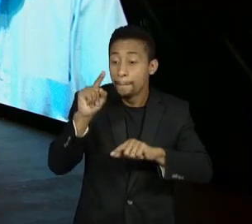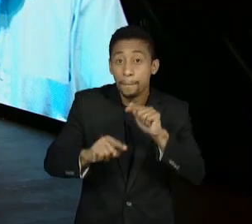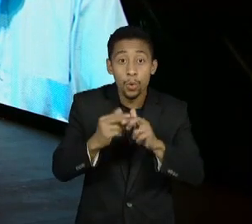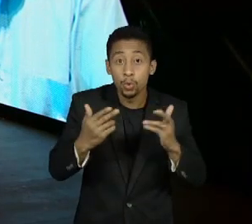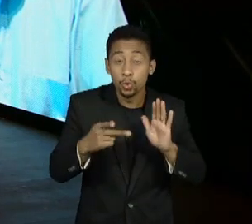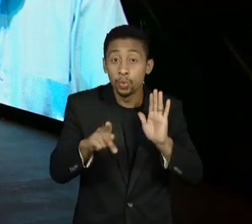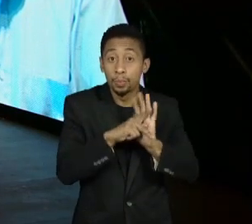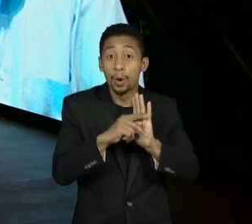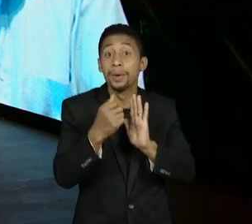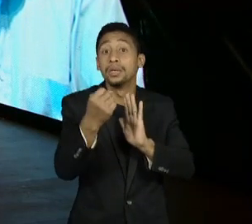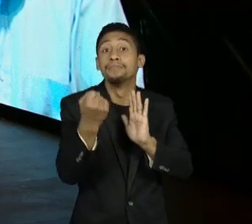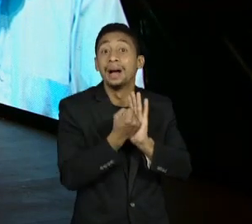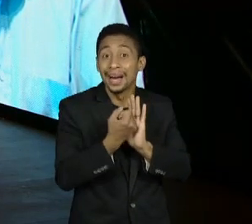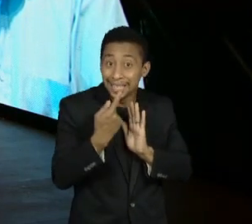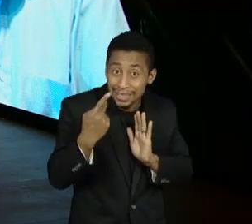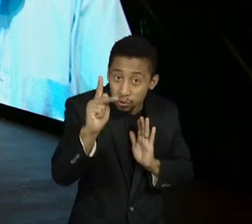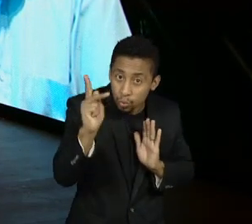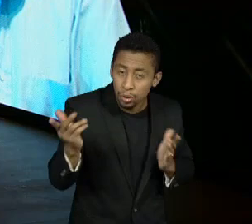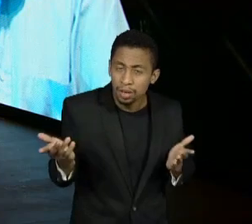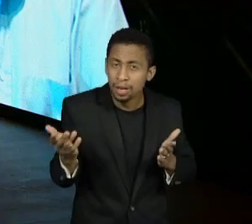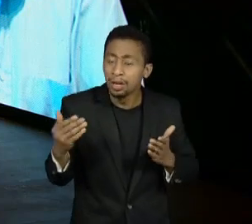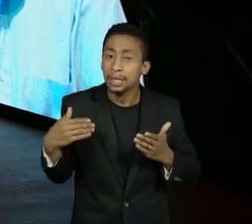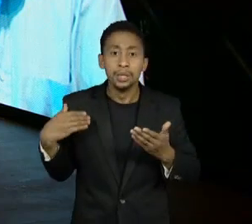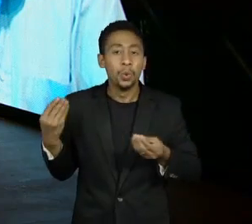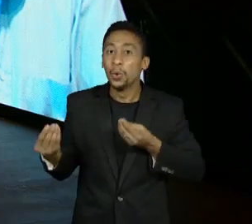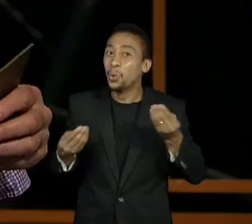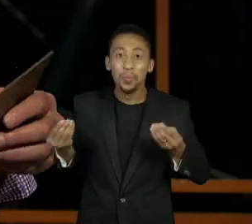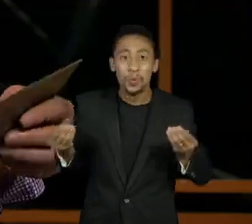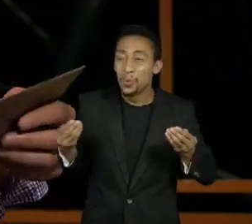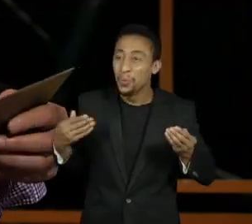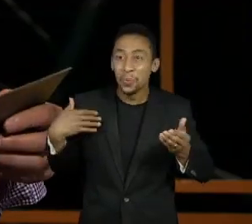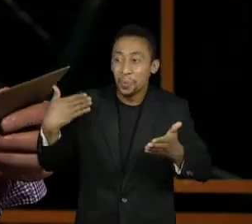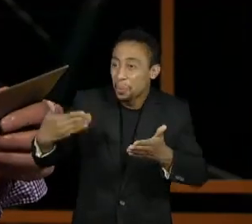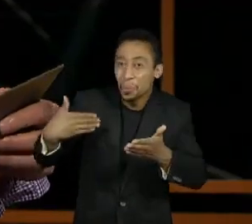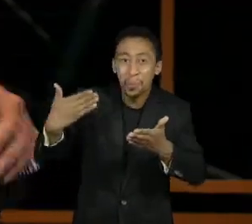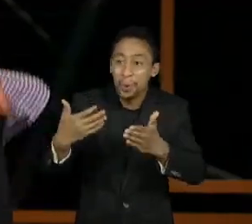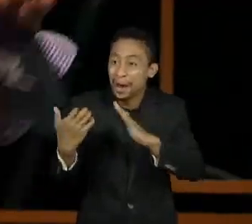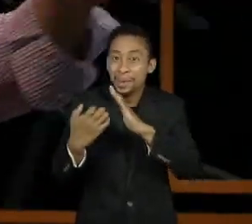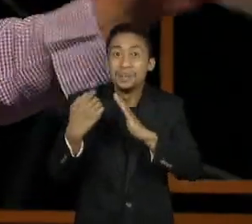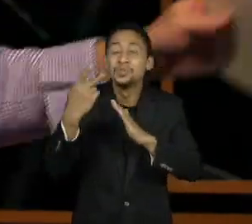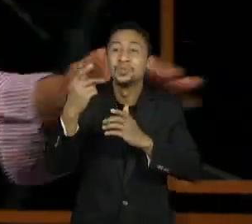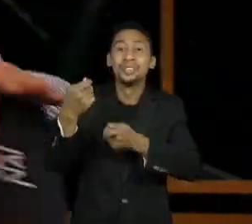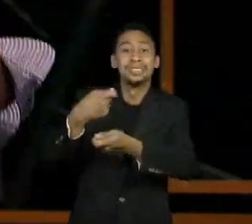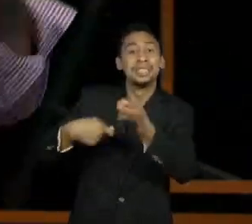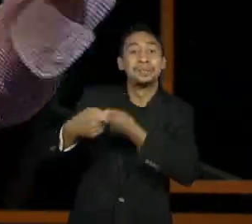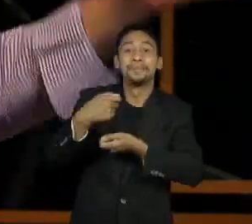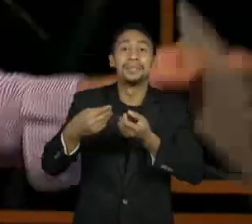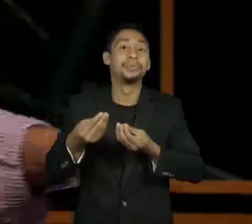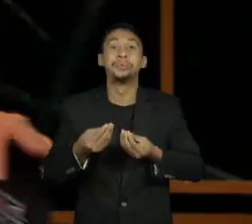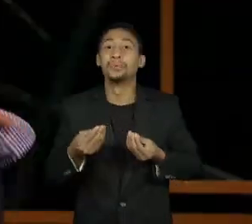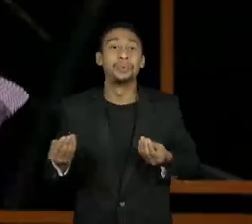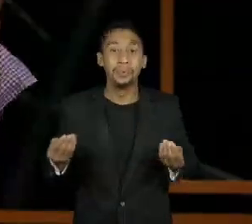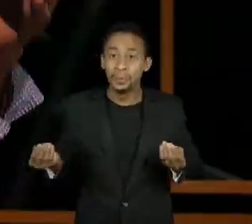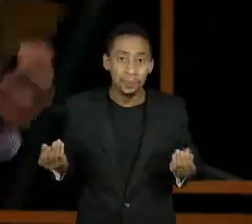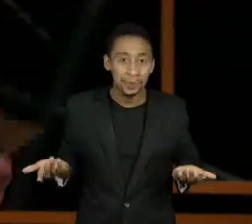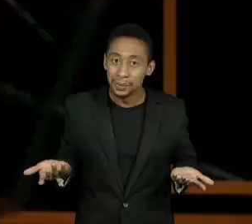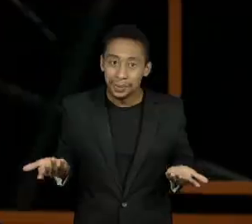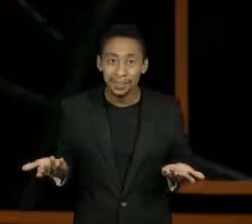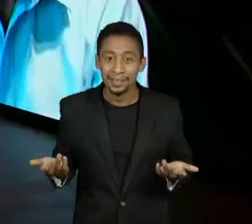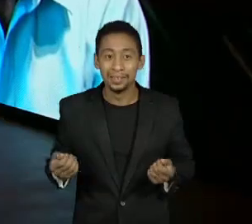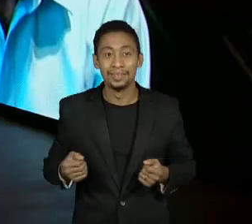te pergunto, até que ponto você ainda atua diretamente na administração desse complexo todo?